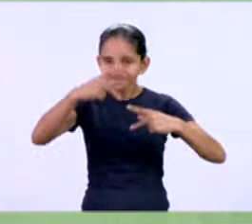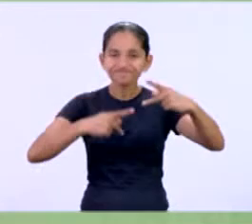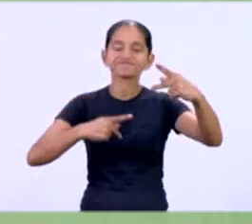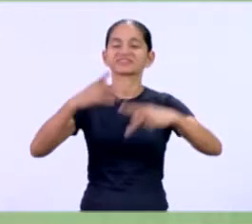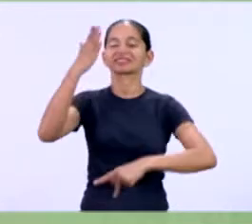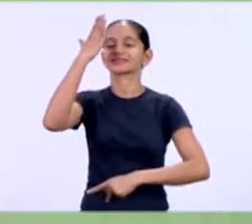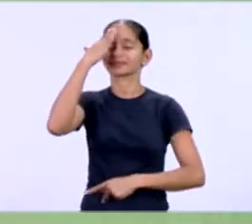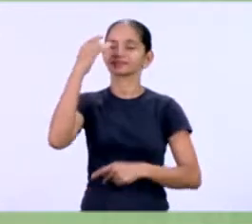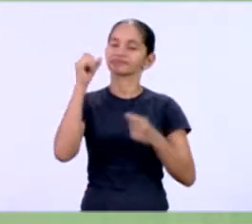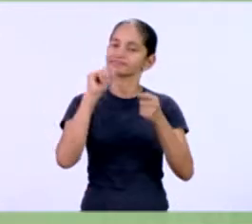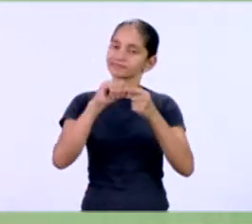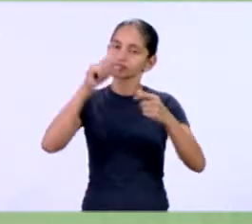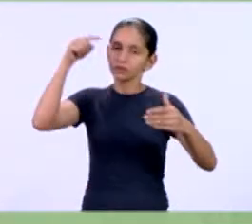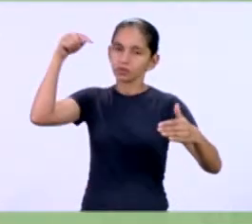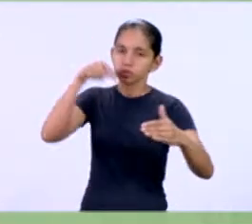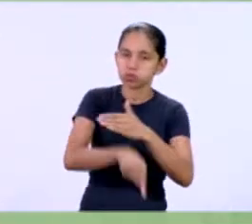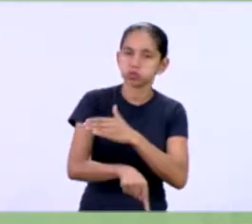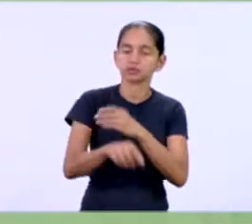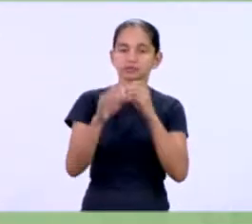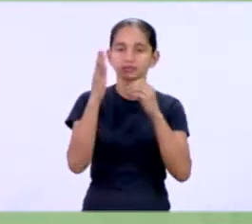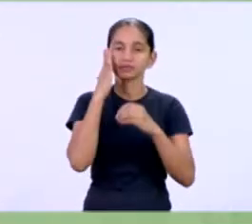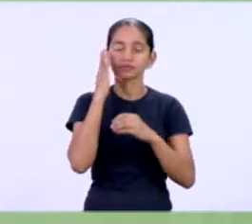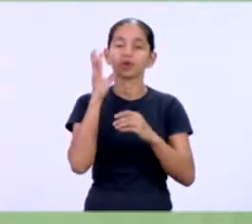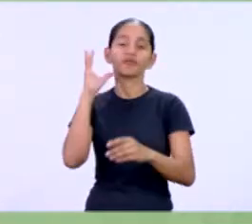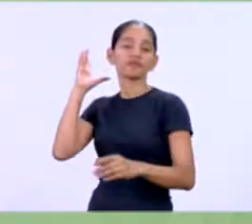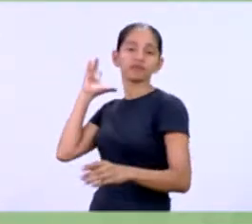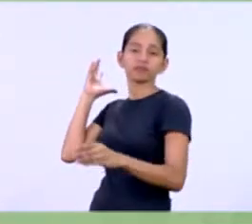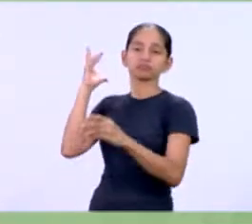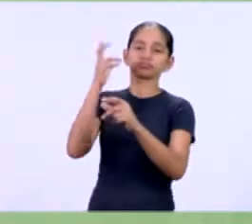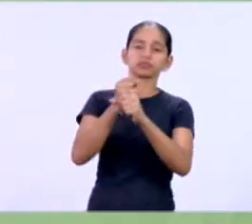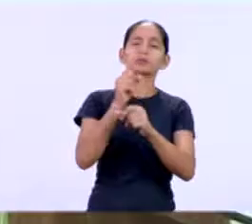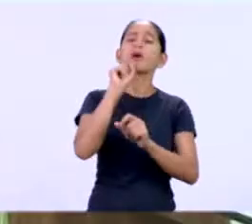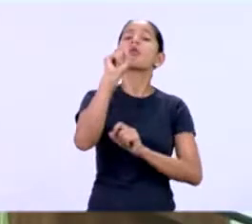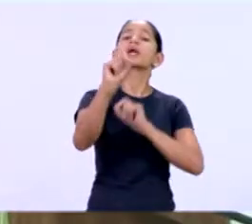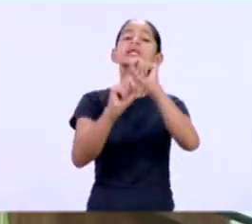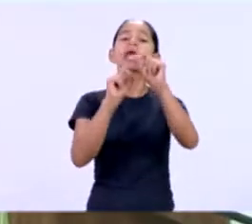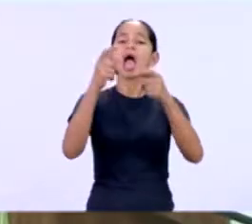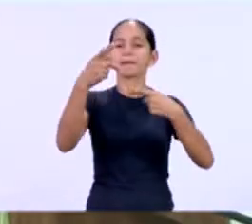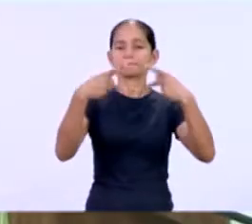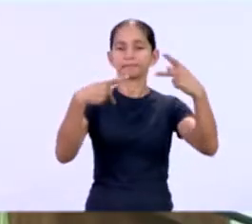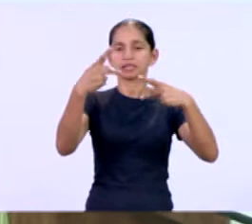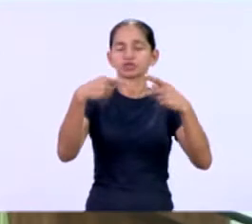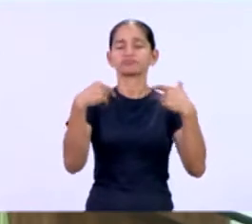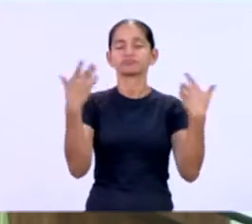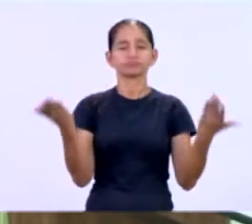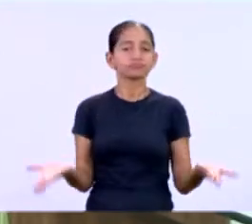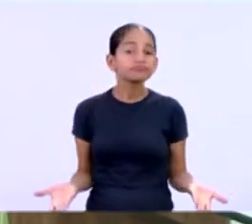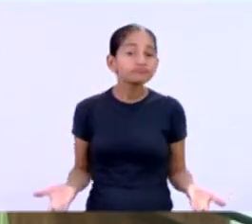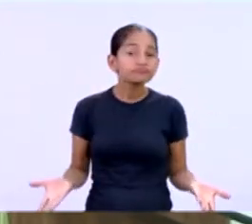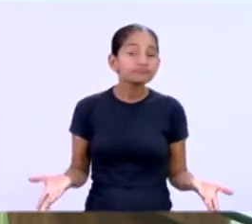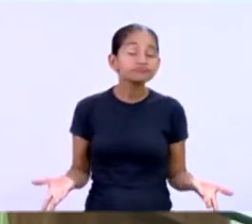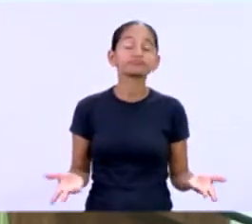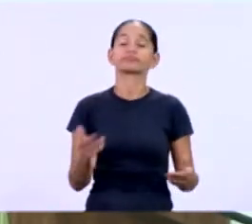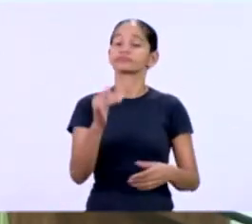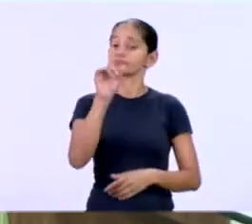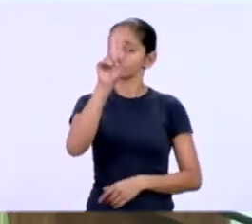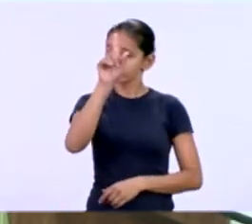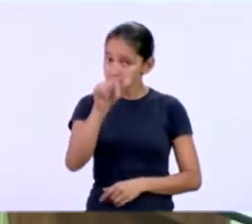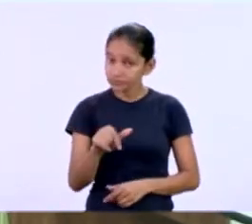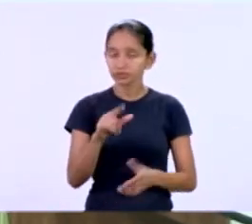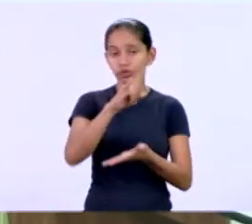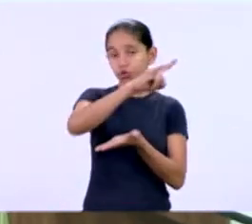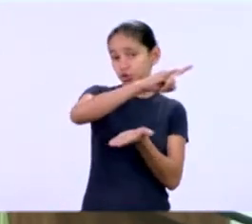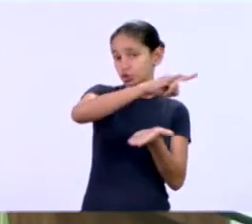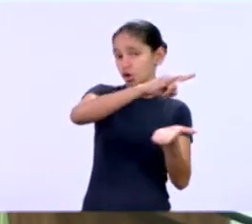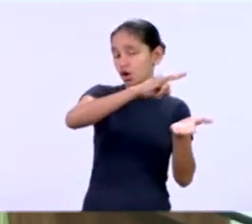planejamento. Então, recapitulando aqui um pouquinho, o que seria o planejamento? O planejamento é aquele